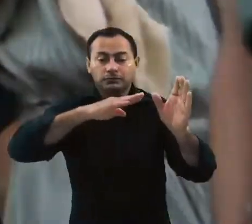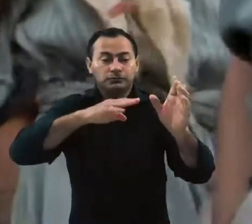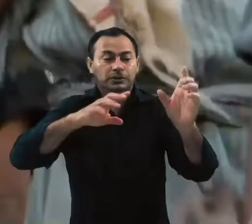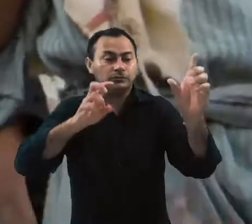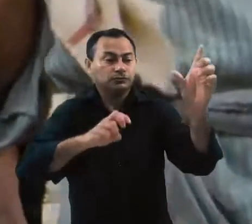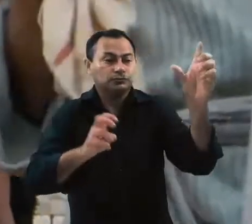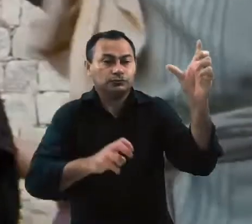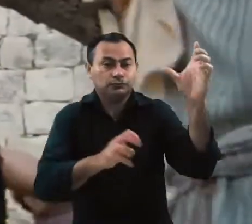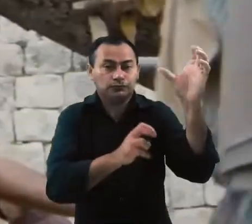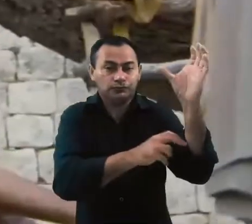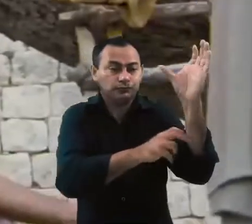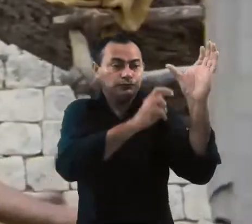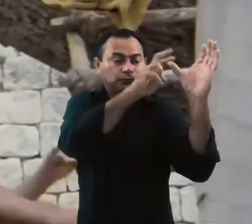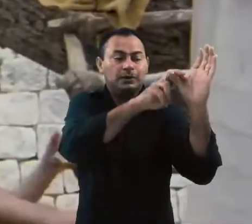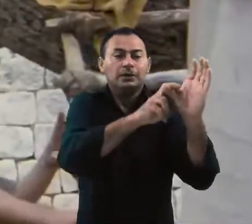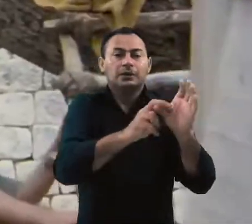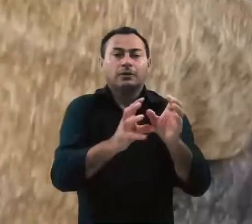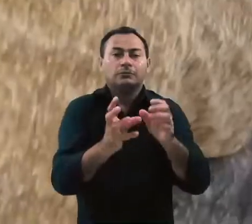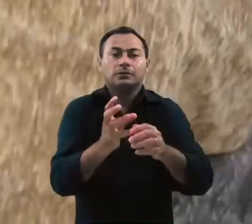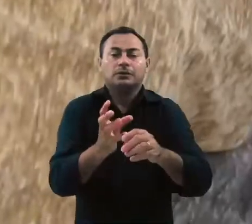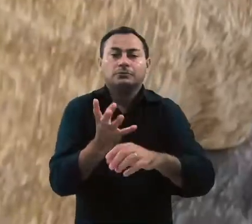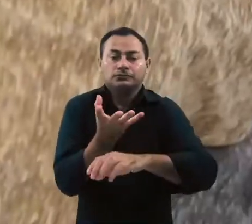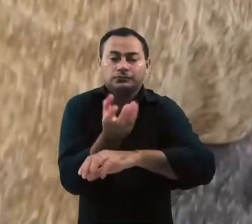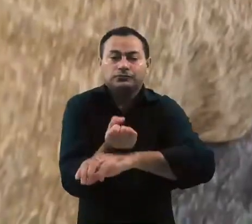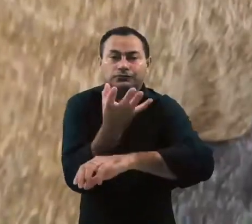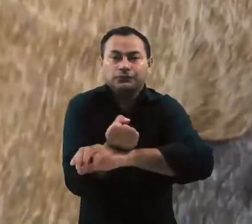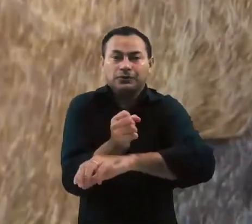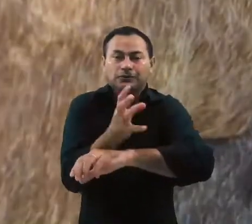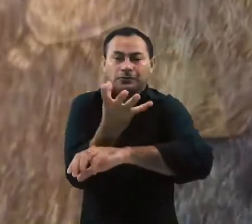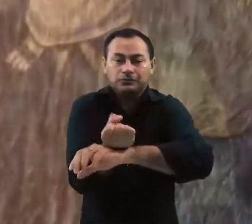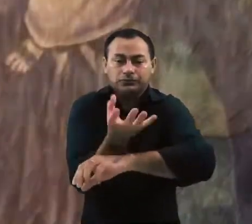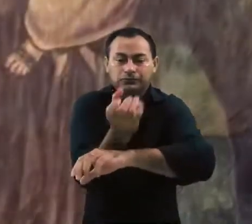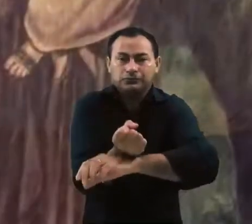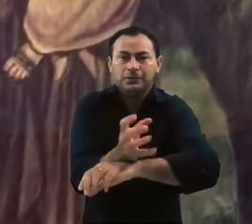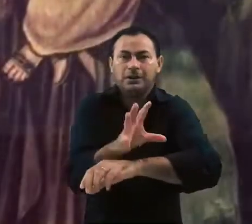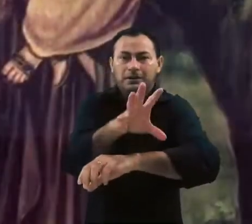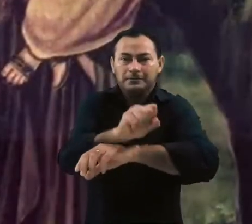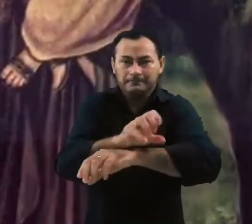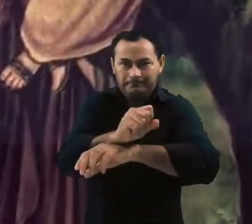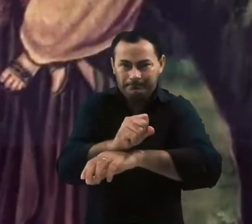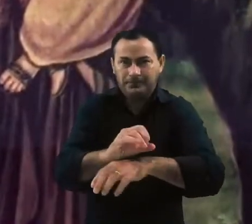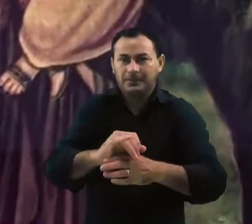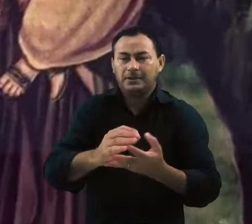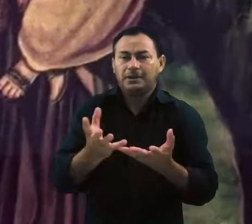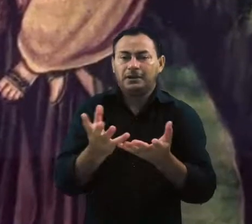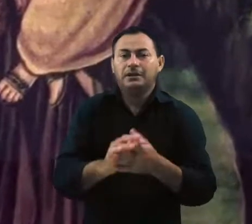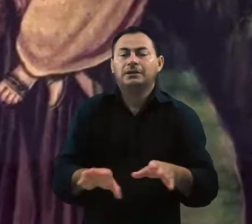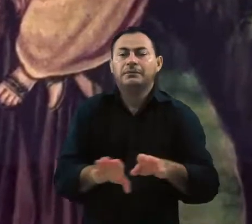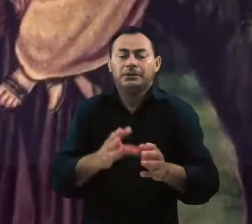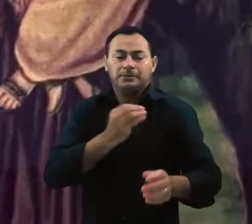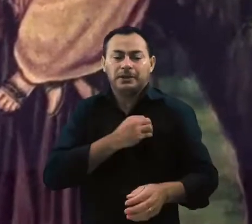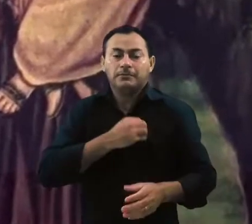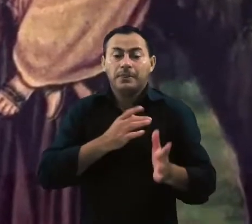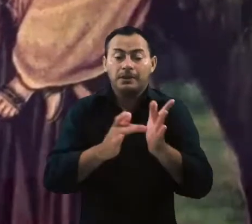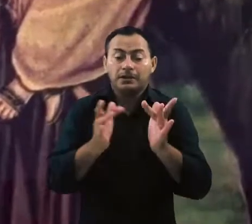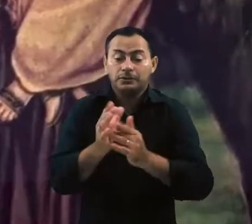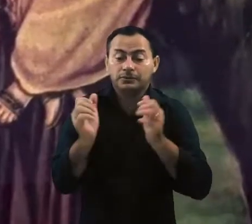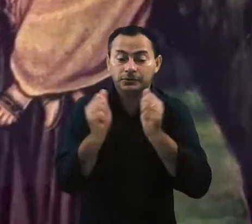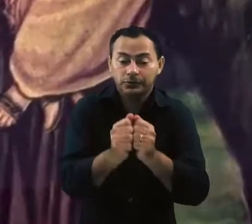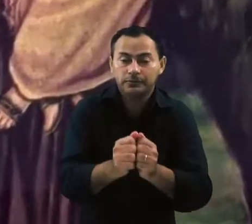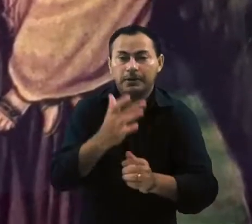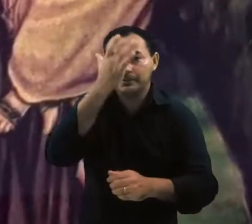se encontra com os arquivos chefe dos publicanos o coletor de impostos os Evangelhos se referem muito aos publicanos e pecadores